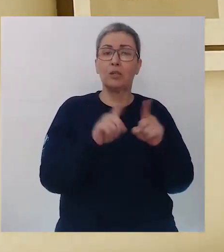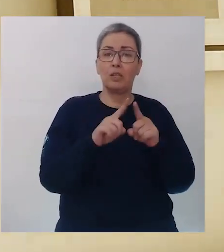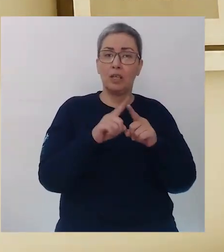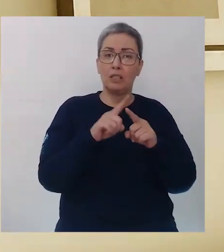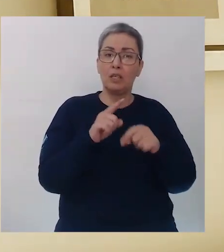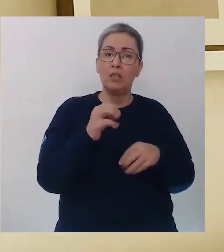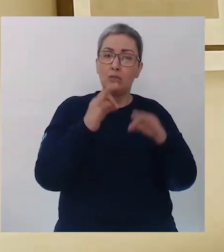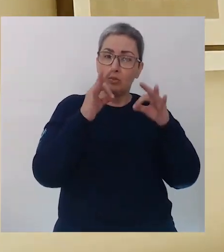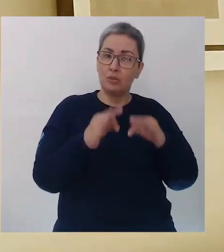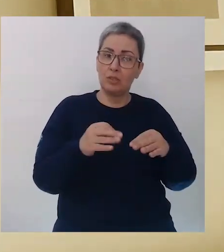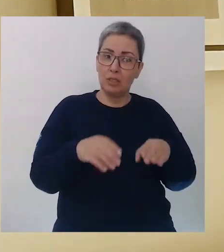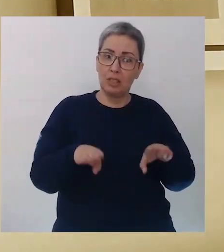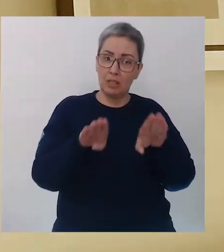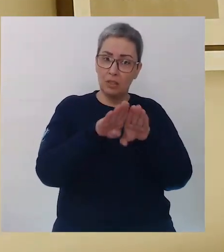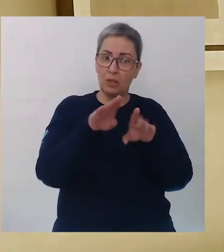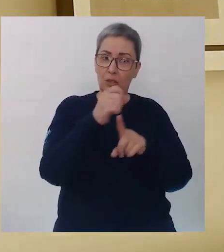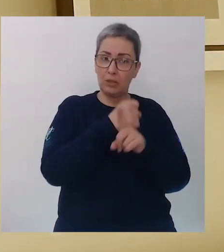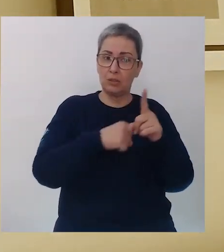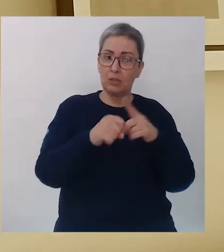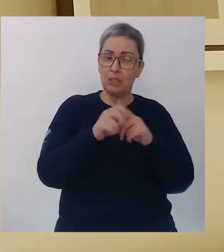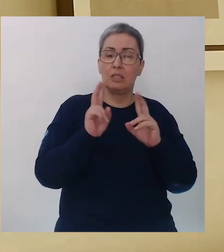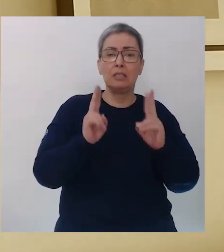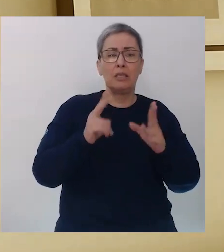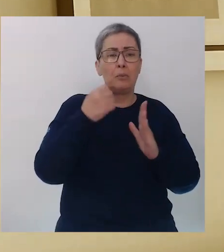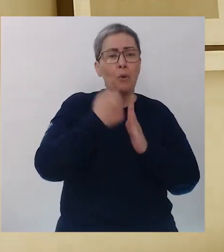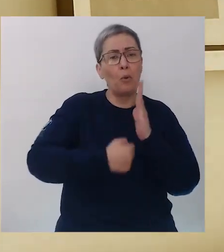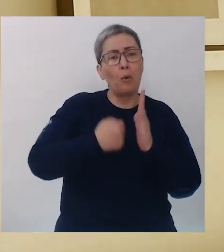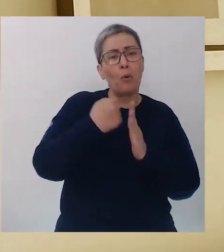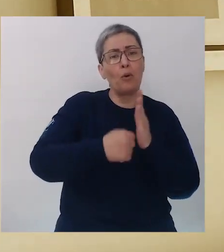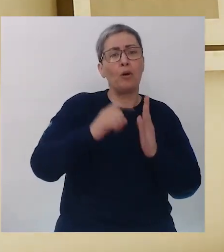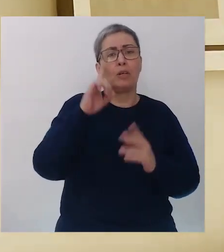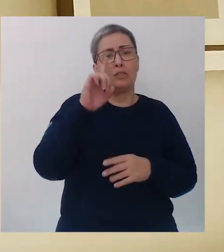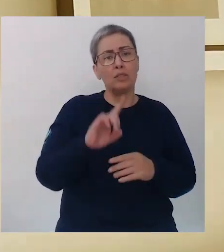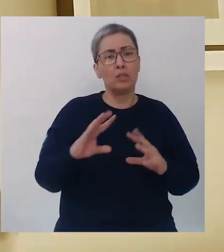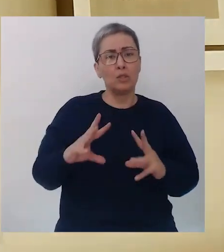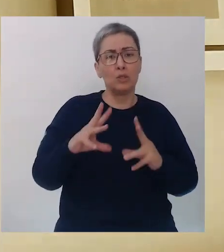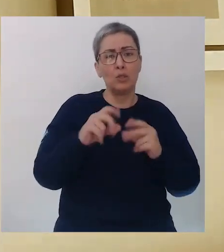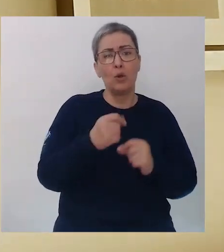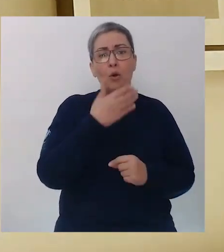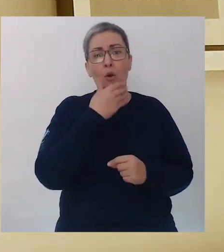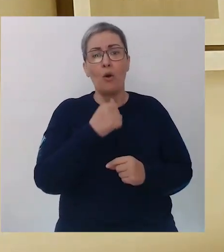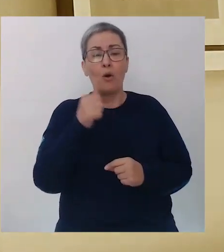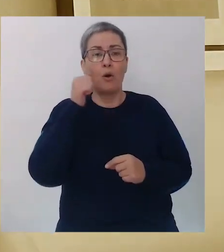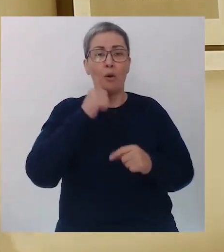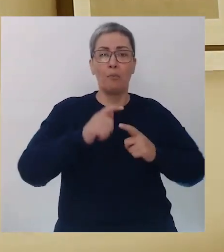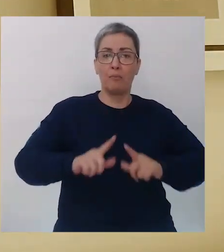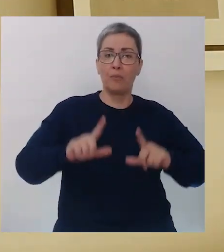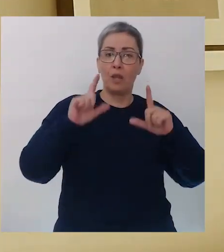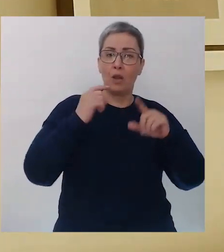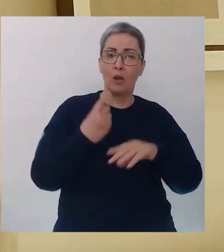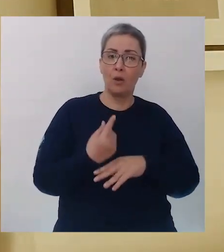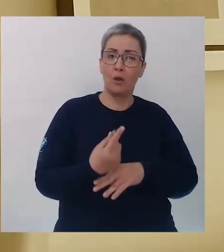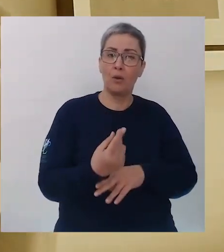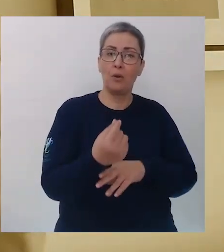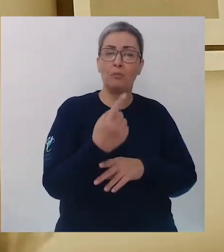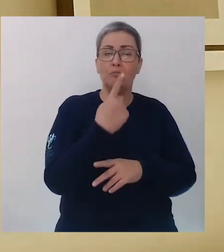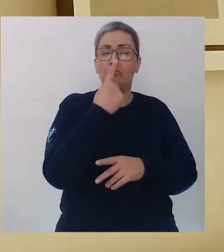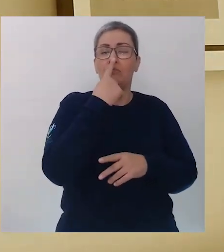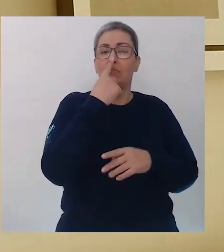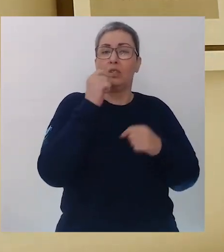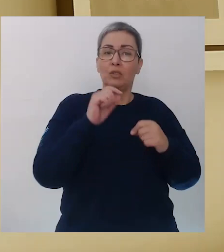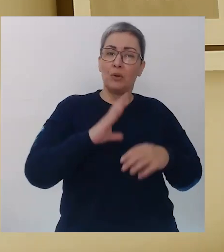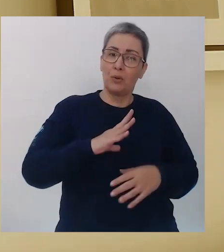justiça social. Ela sempre lutou pelos direitos de todos e todas, criando uma imagem duradoura e inspiradora